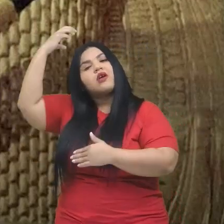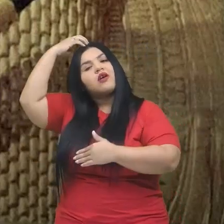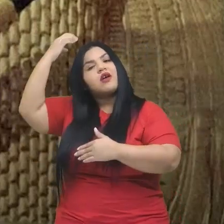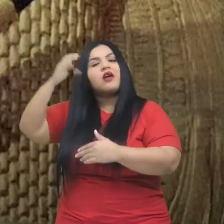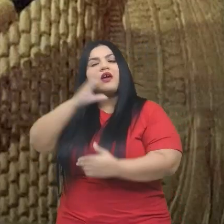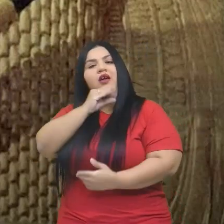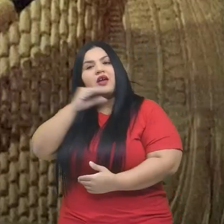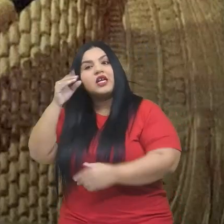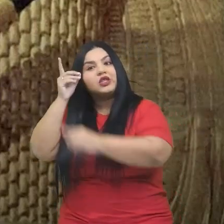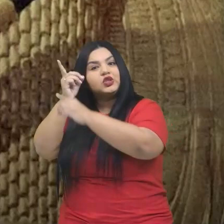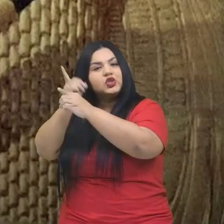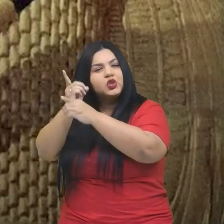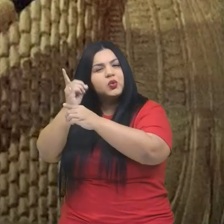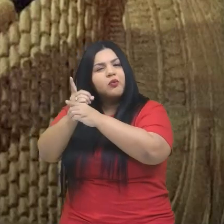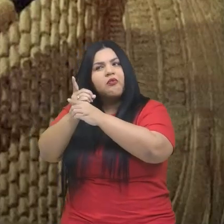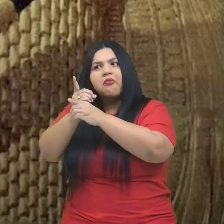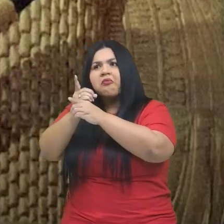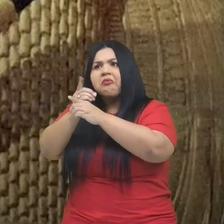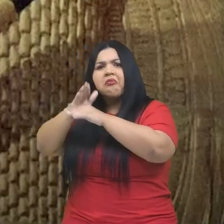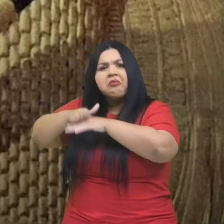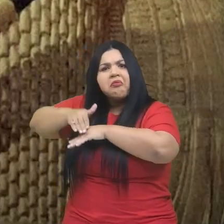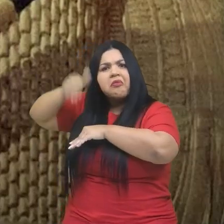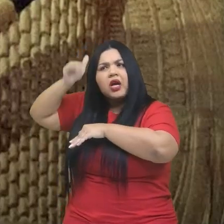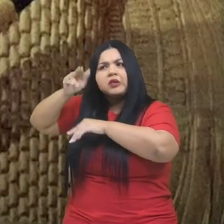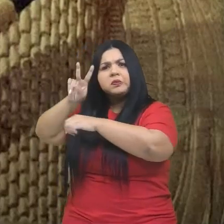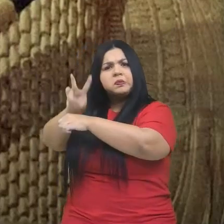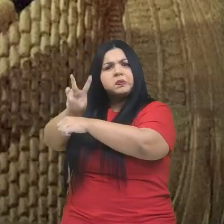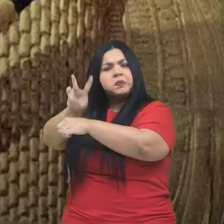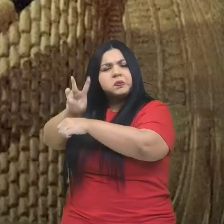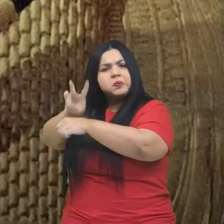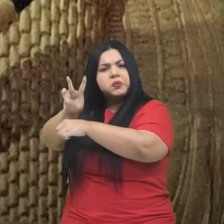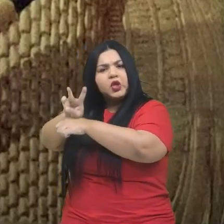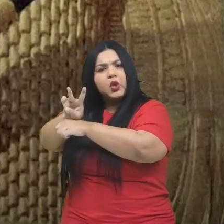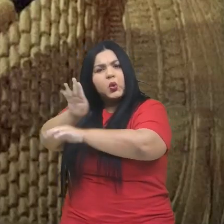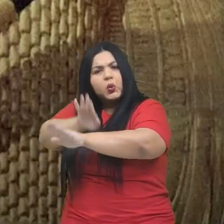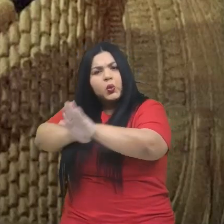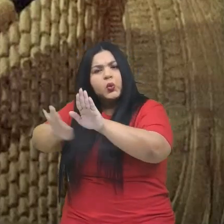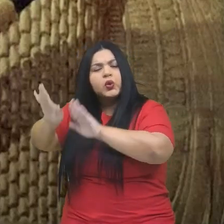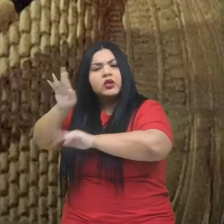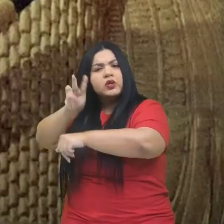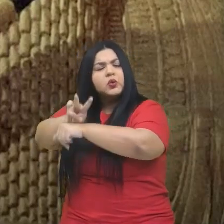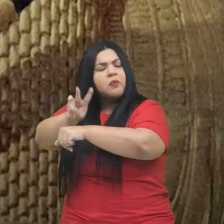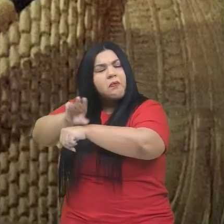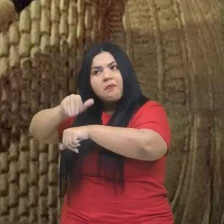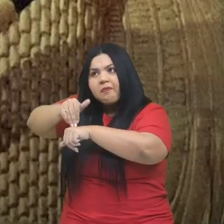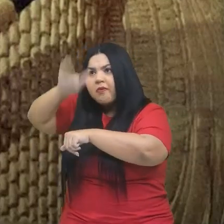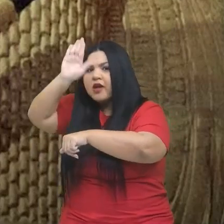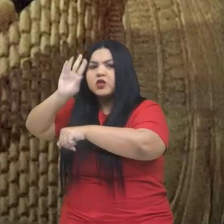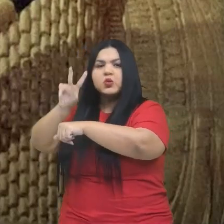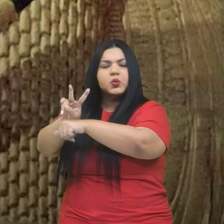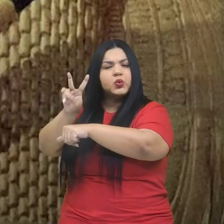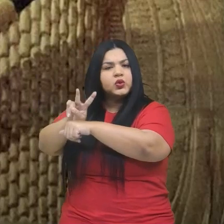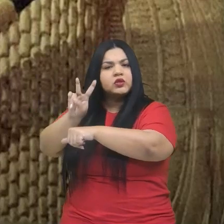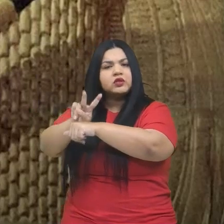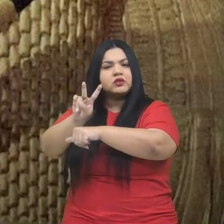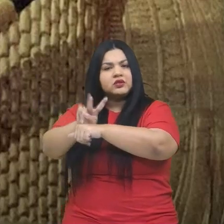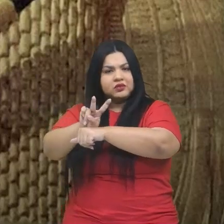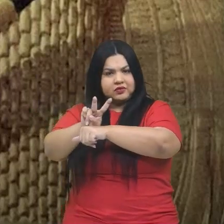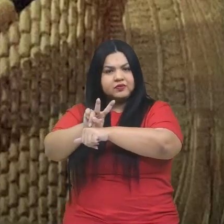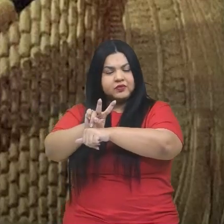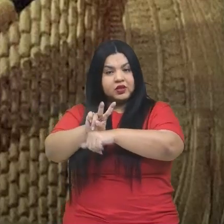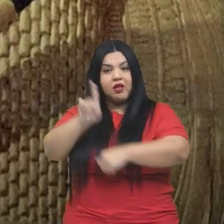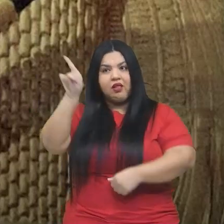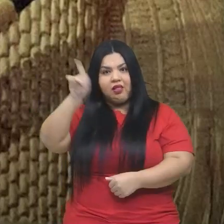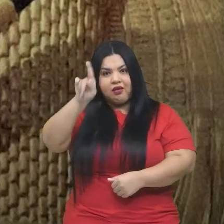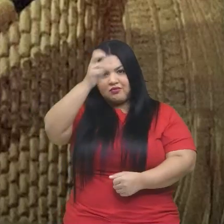tumba mais bem preservada. Olha só que interessante, gente, a tumba mais bem preservada do Vale dos Reis do Egito.